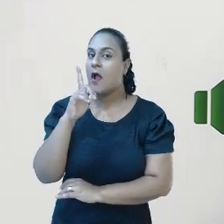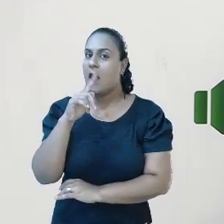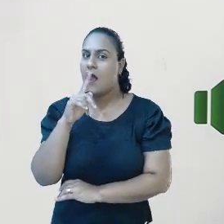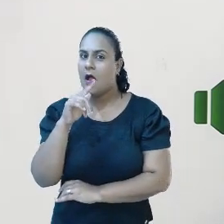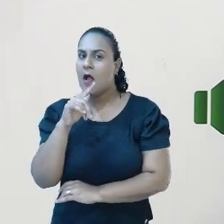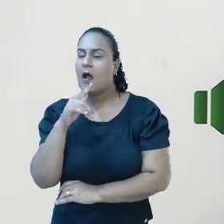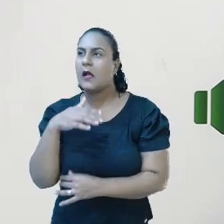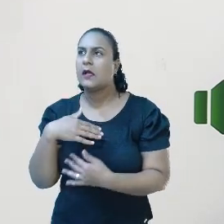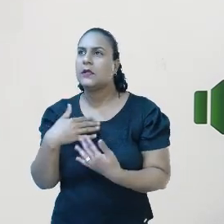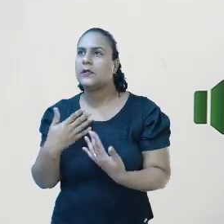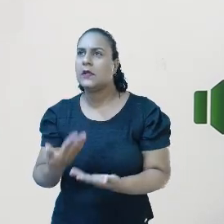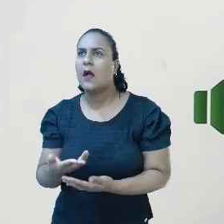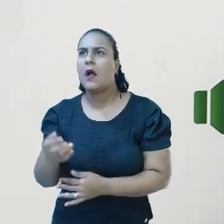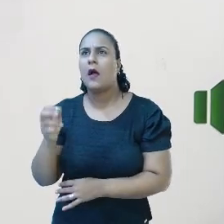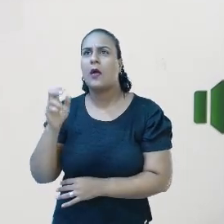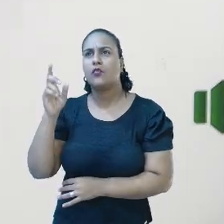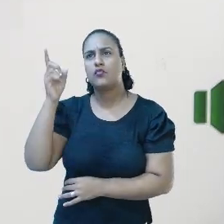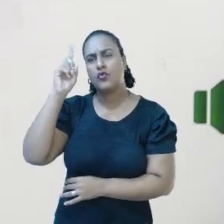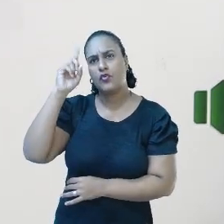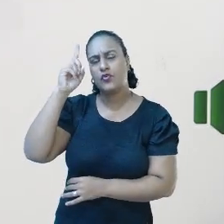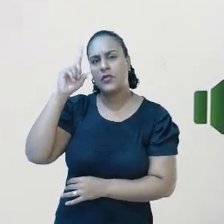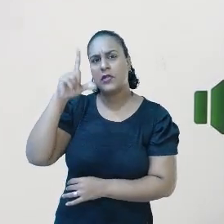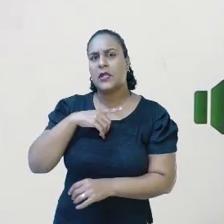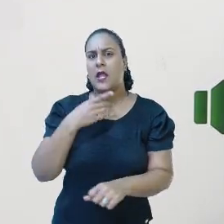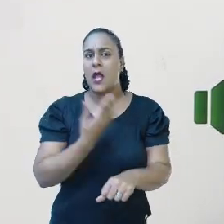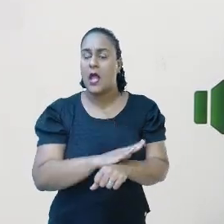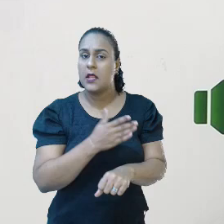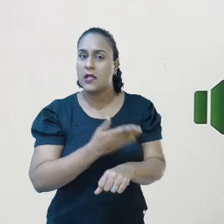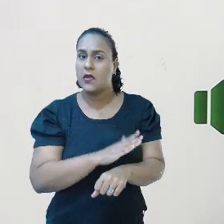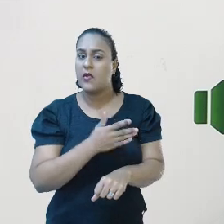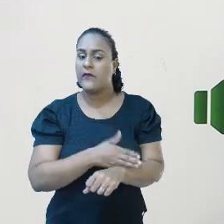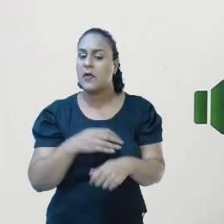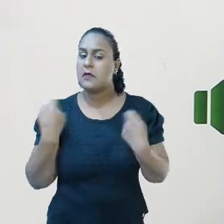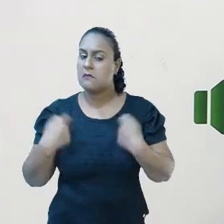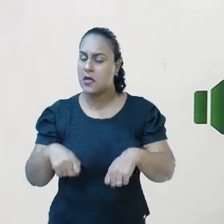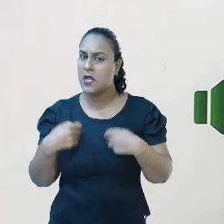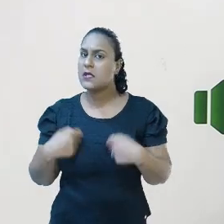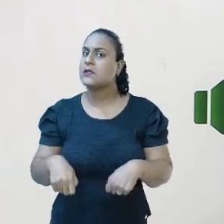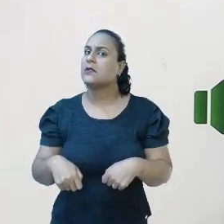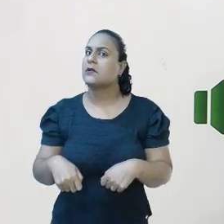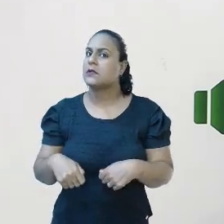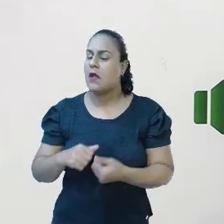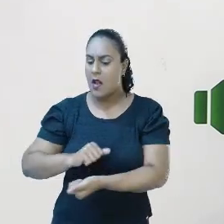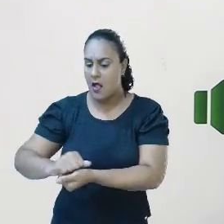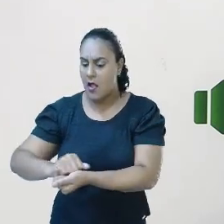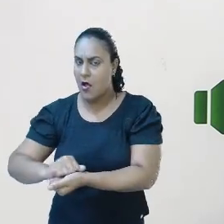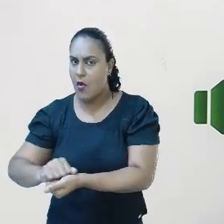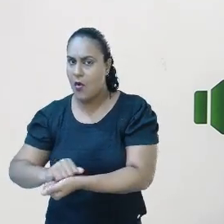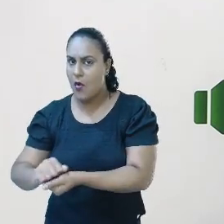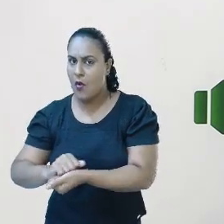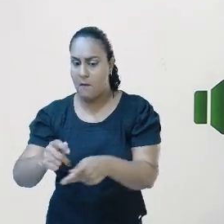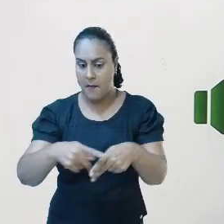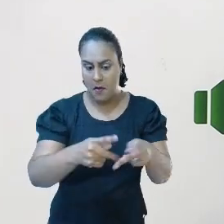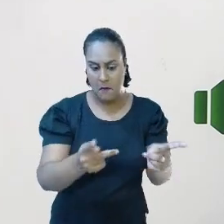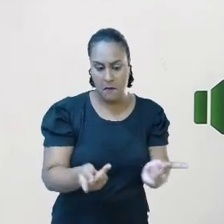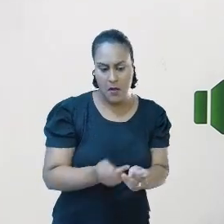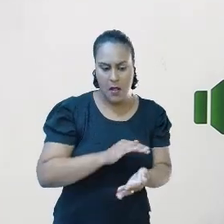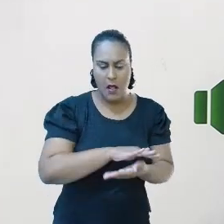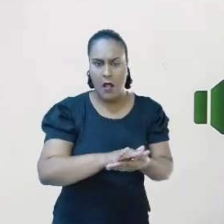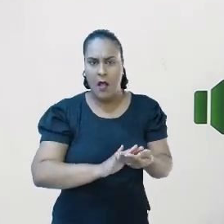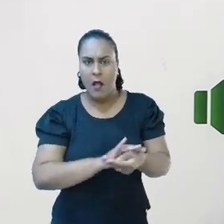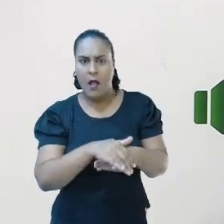no nosso dia a dia muitas atividades que precisam da água. lavar roupa, lavar os pratos, dar descarga e assim